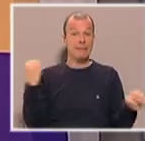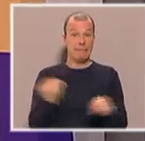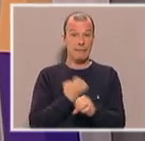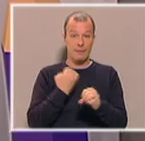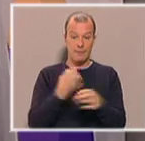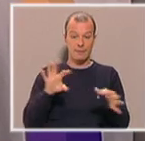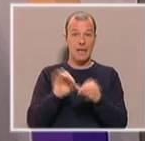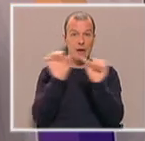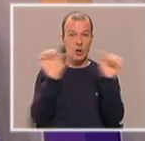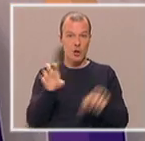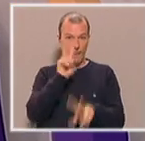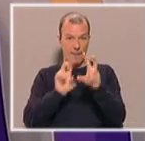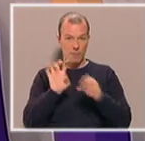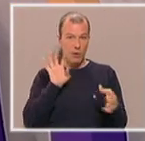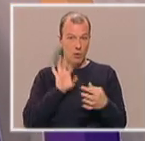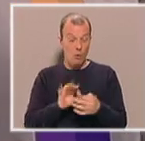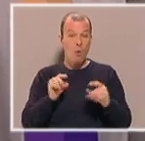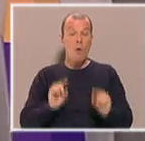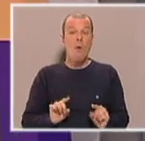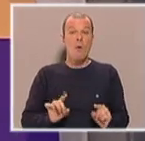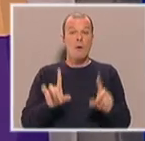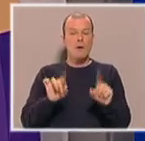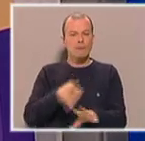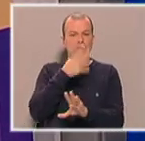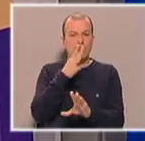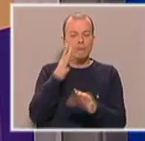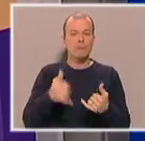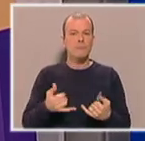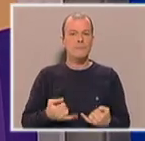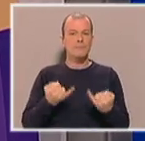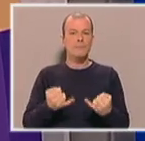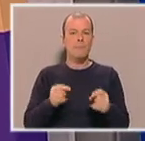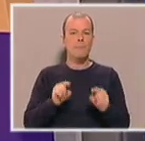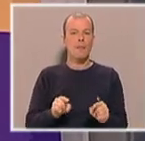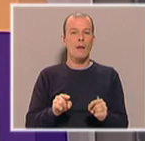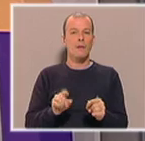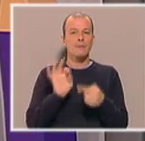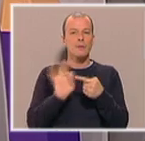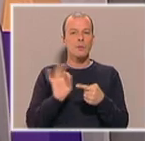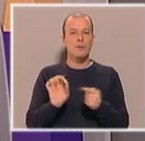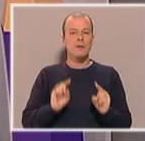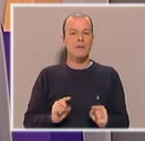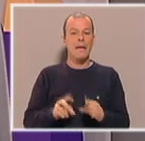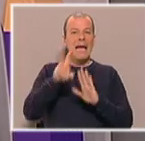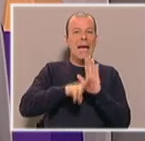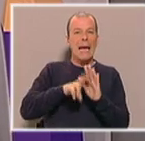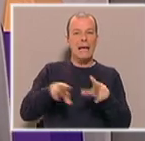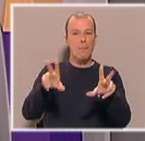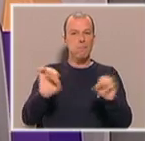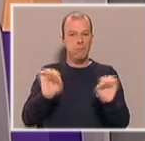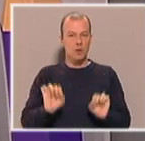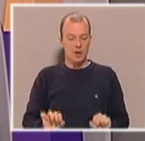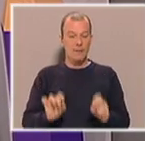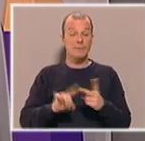do sistema respiratório. Iremos abordar também um pouco mais especificamente as regras de higiene,